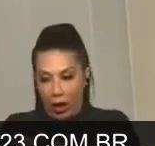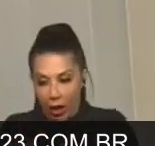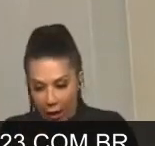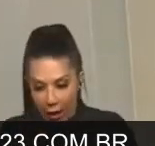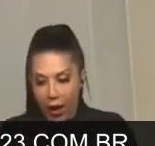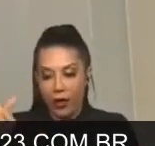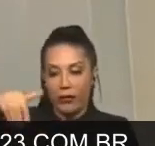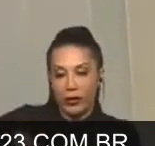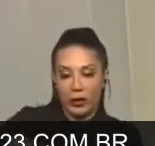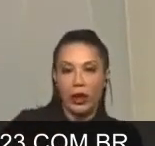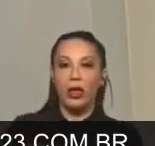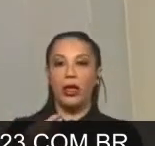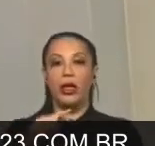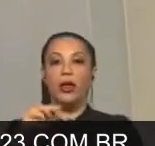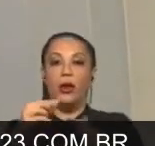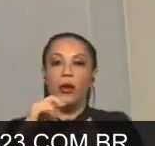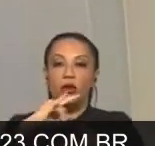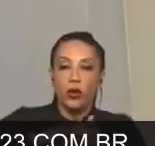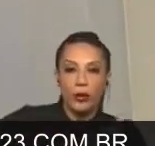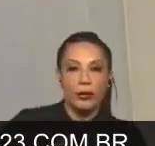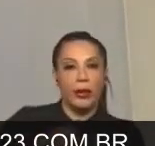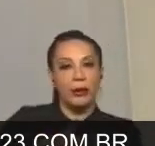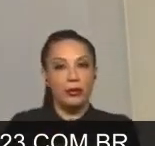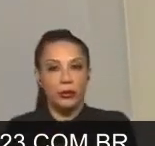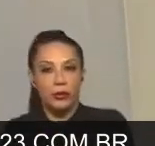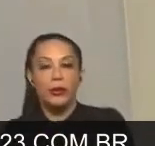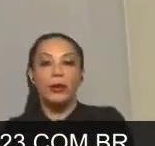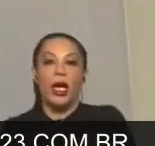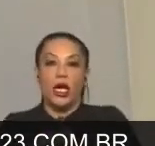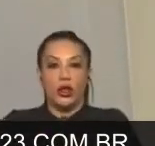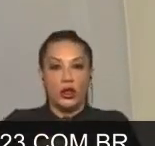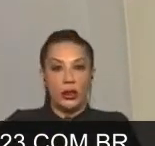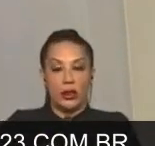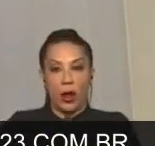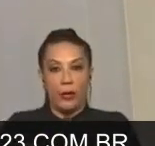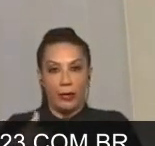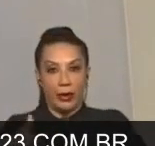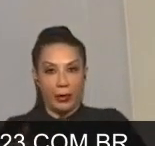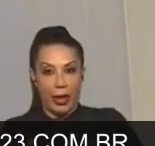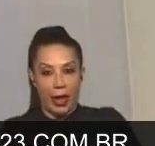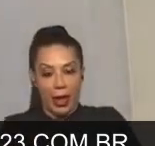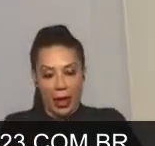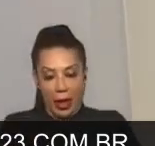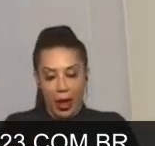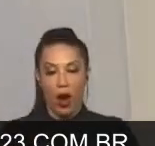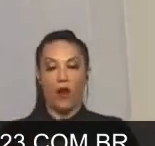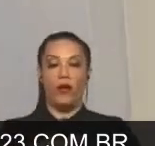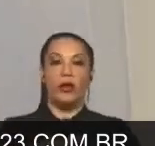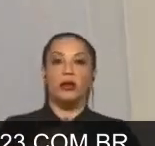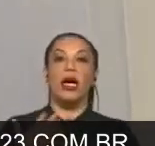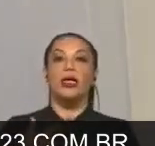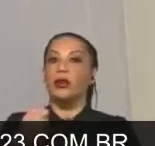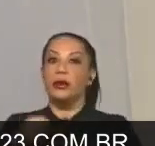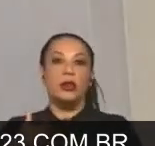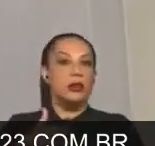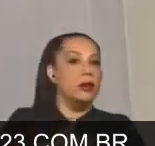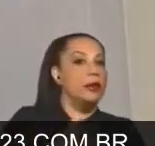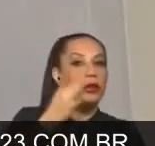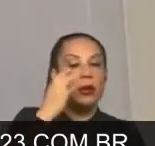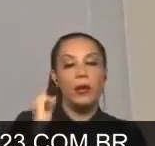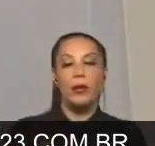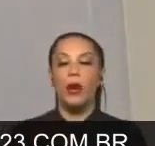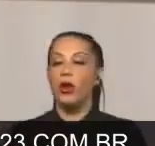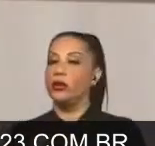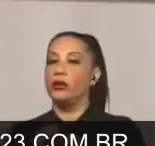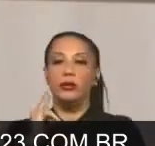para pagamento de multas e a inscrição como mesário voluntário. Tudo isso sem a necessidade de ir pessoalmente